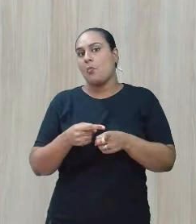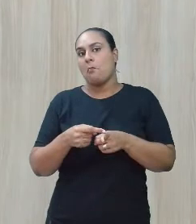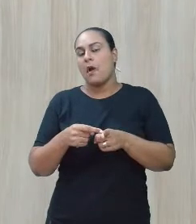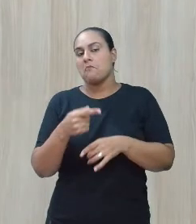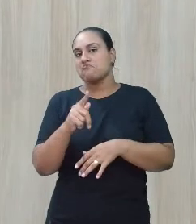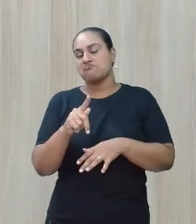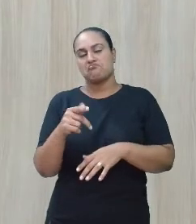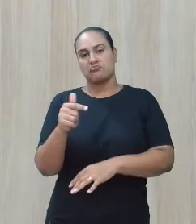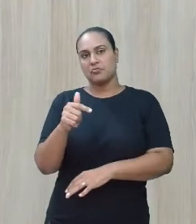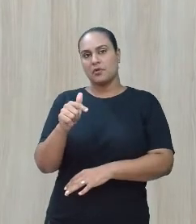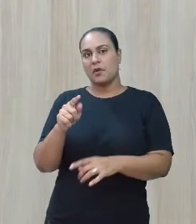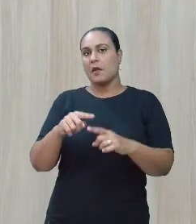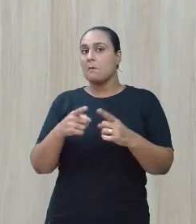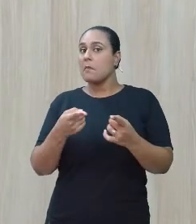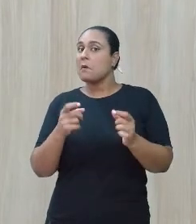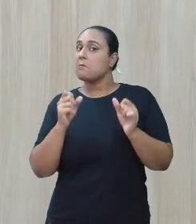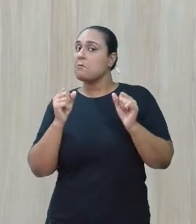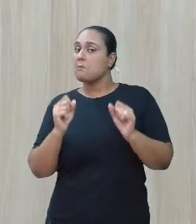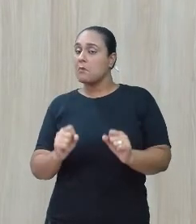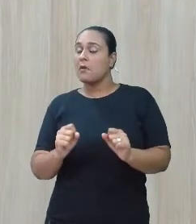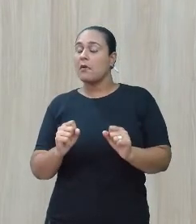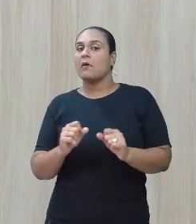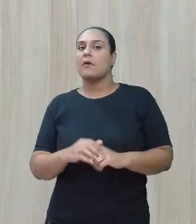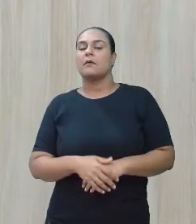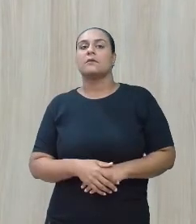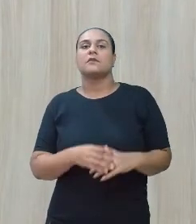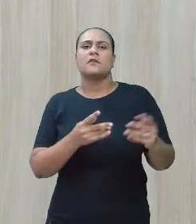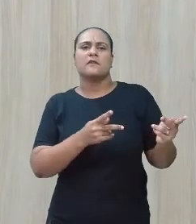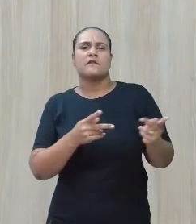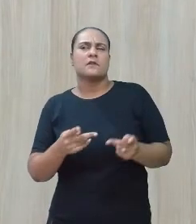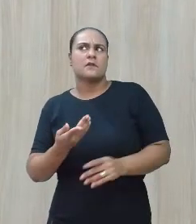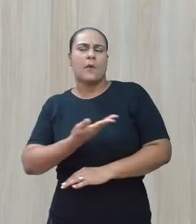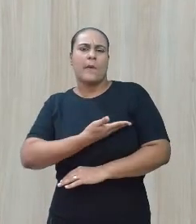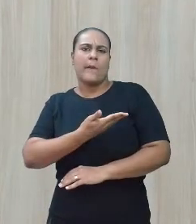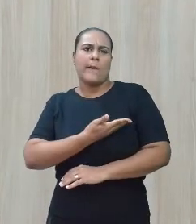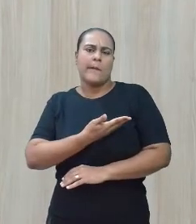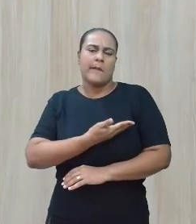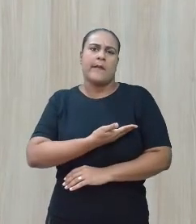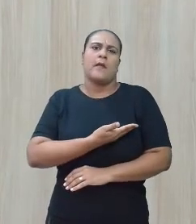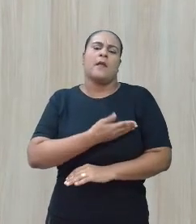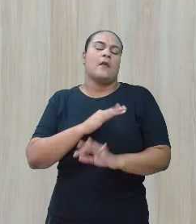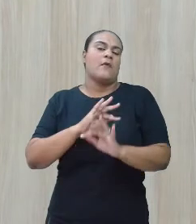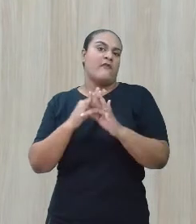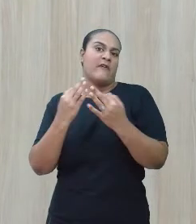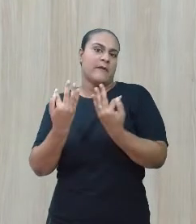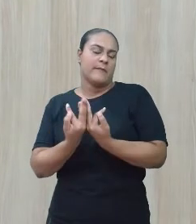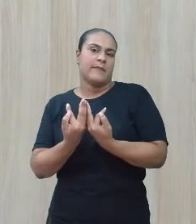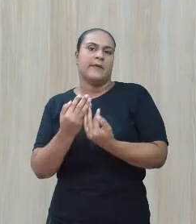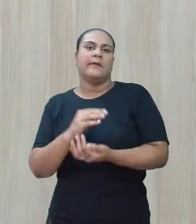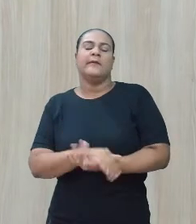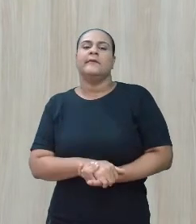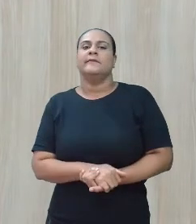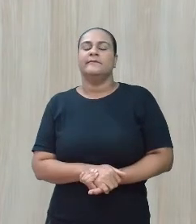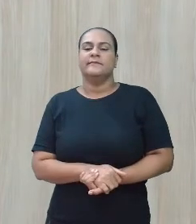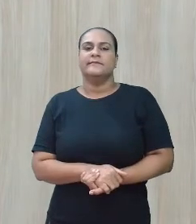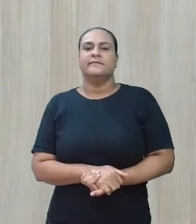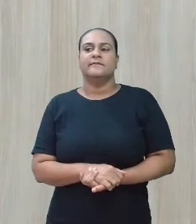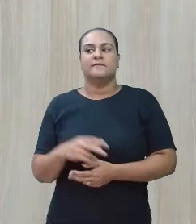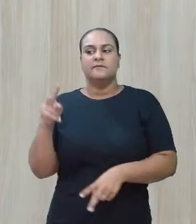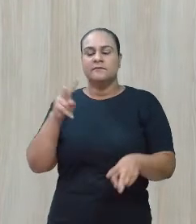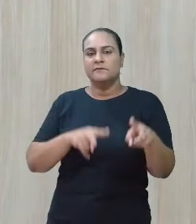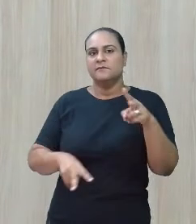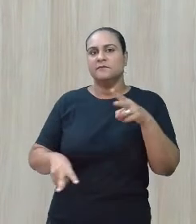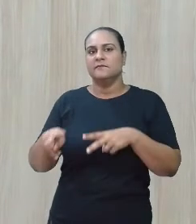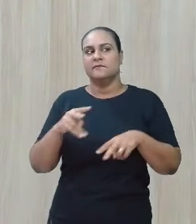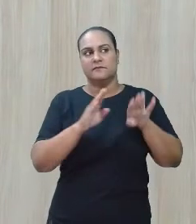nos muros, mas você pode de repente ir visitar um colega ou um parente e passar e aí observa o que